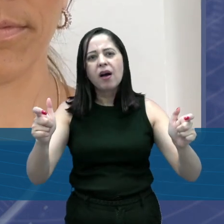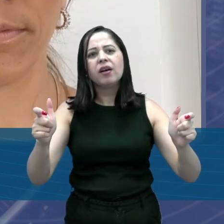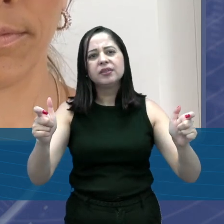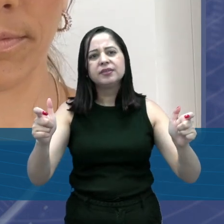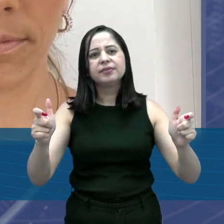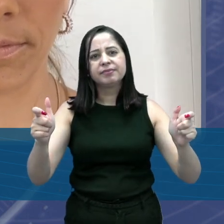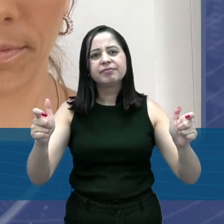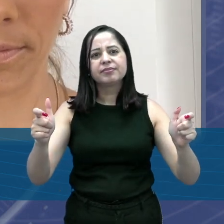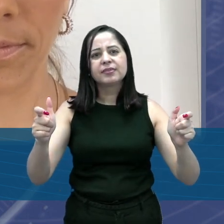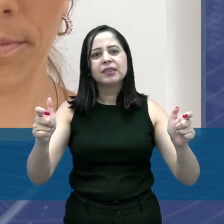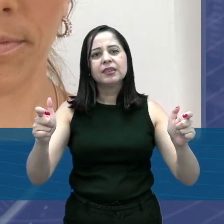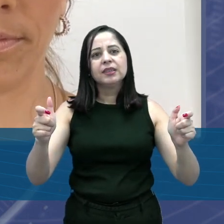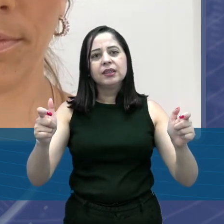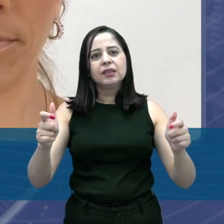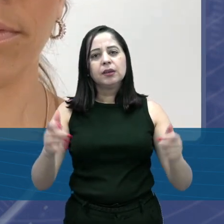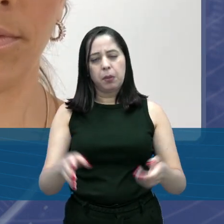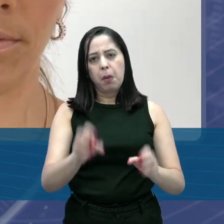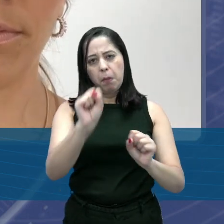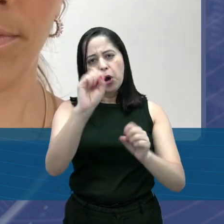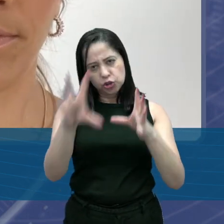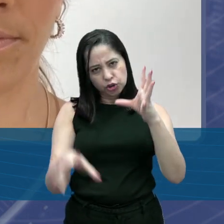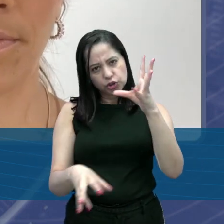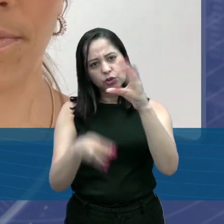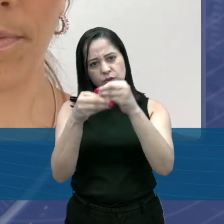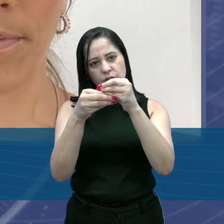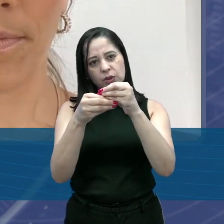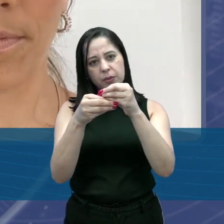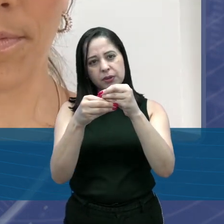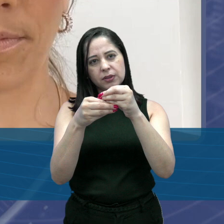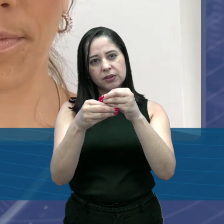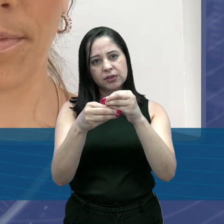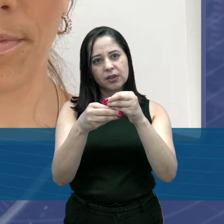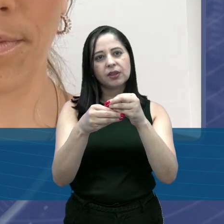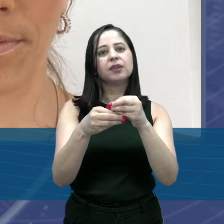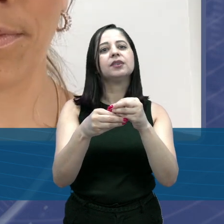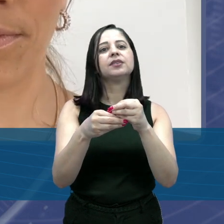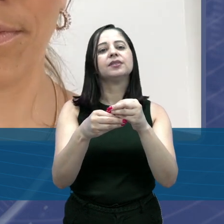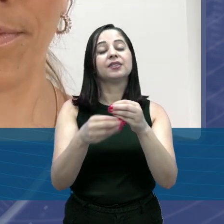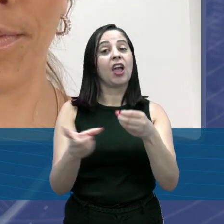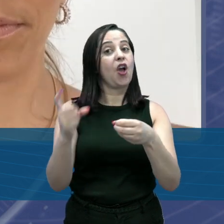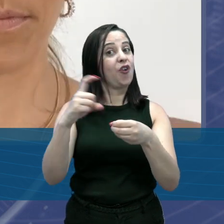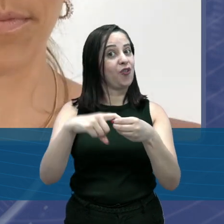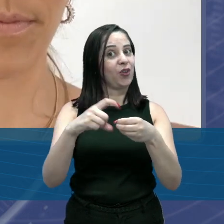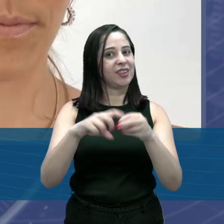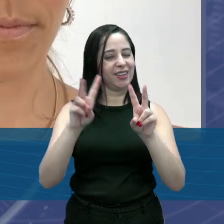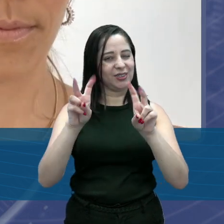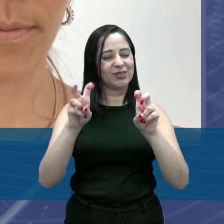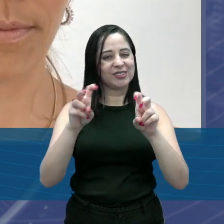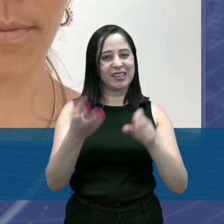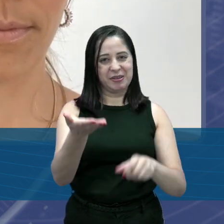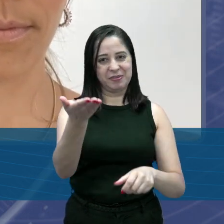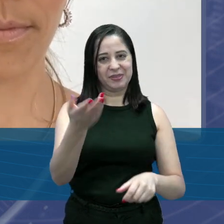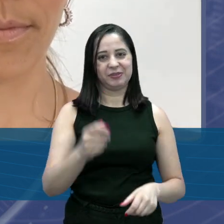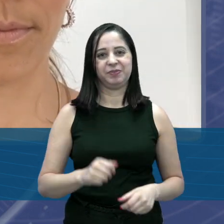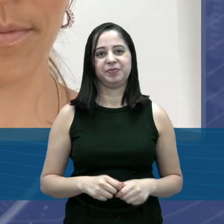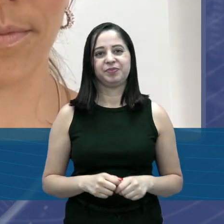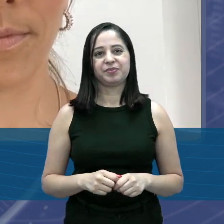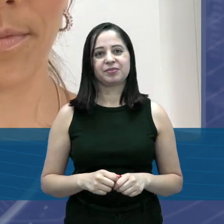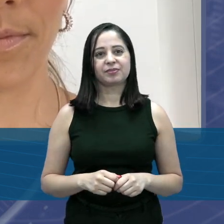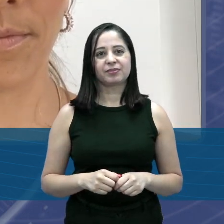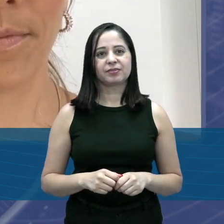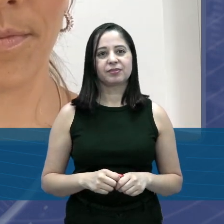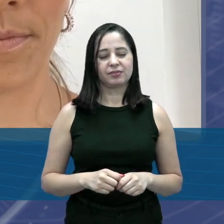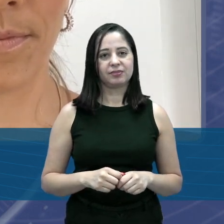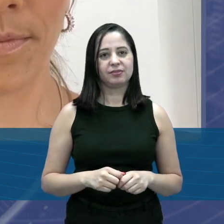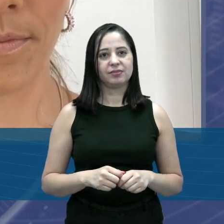se deslocar. Você gostaria de fazer algum comentário sobre isso, né, retomando ali, contextualizando com o que você estava falando com a gente